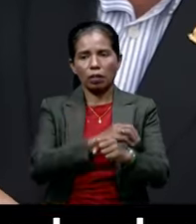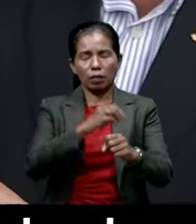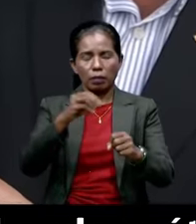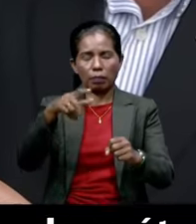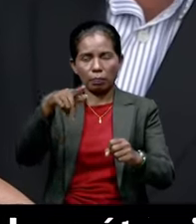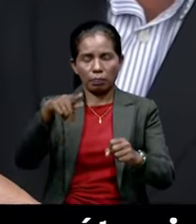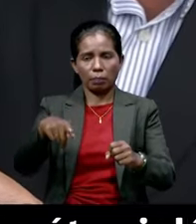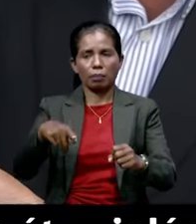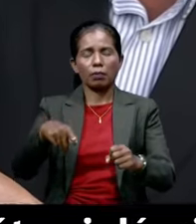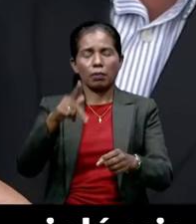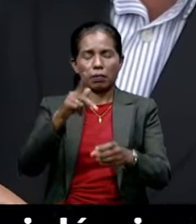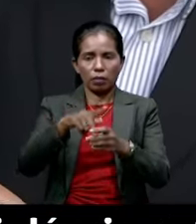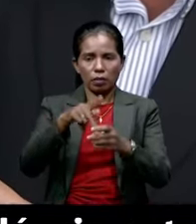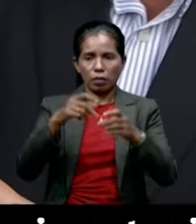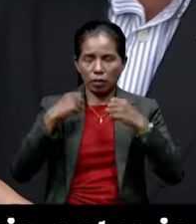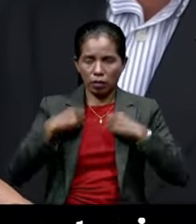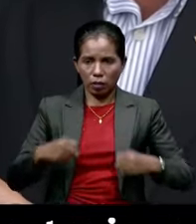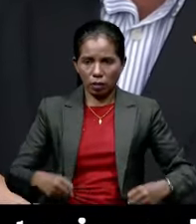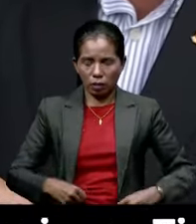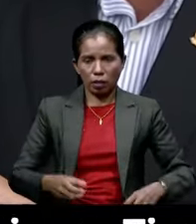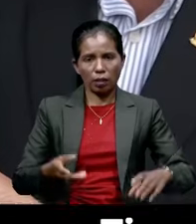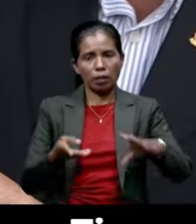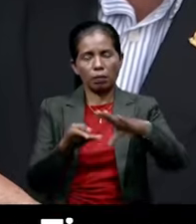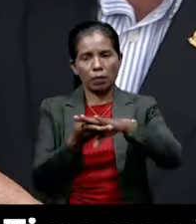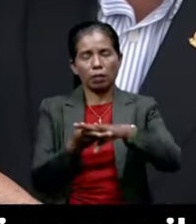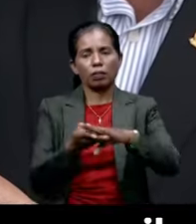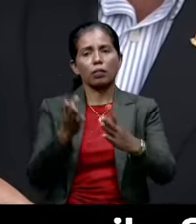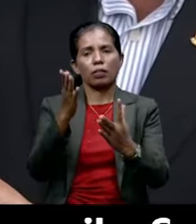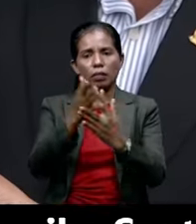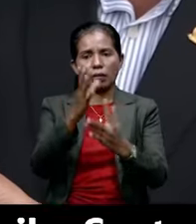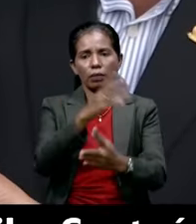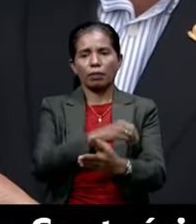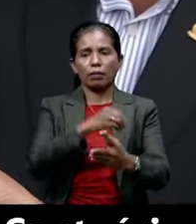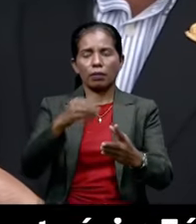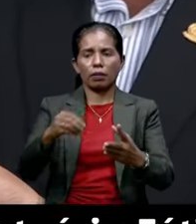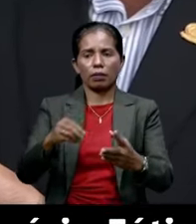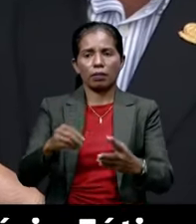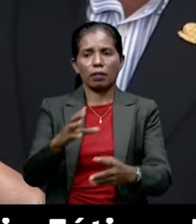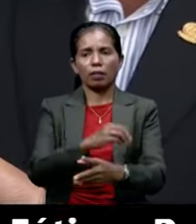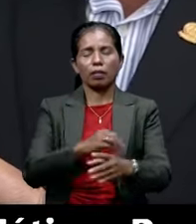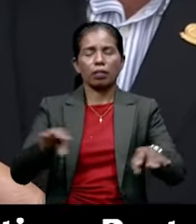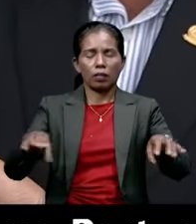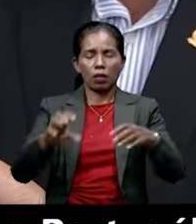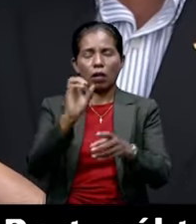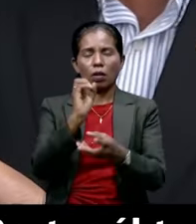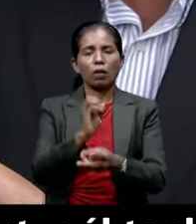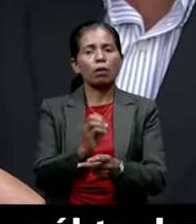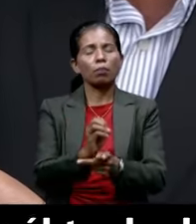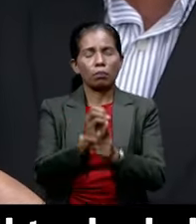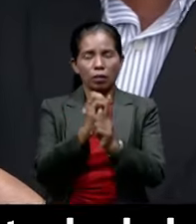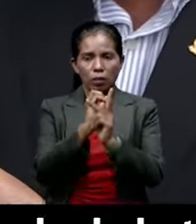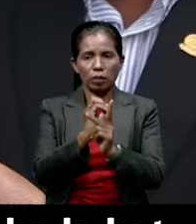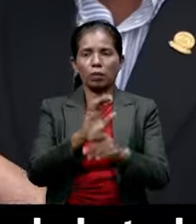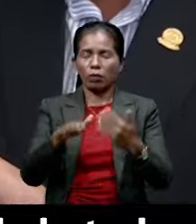Petróleo, Saúde, Banco Central, Hotel Cooperativa, Hototo